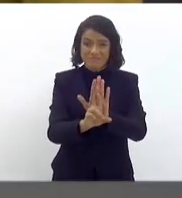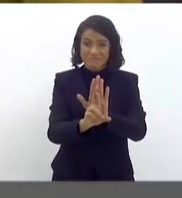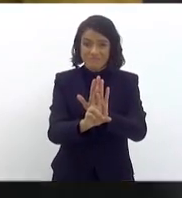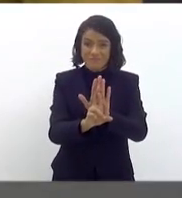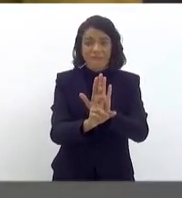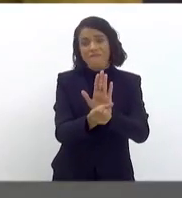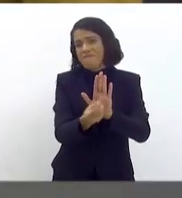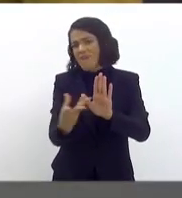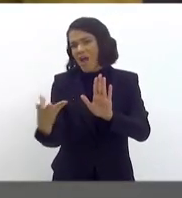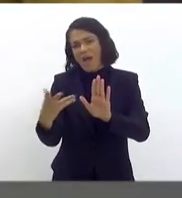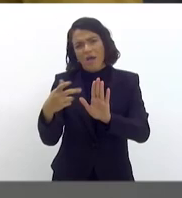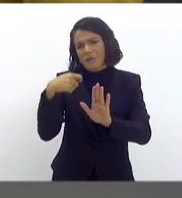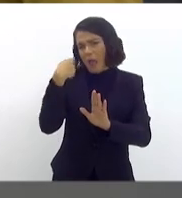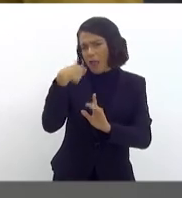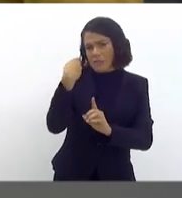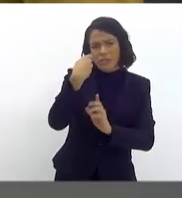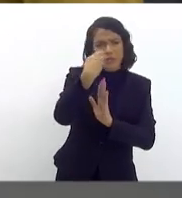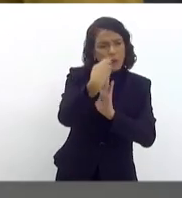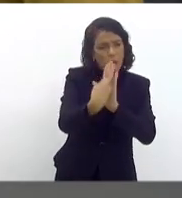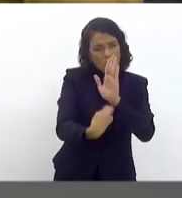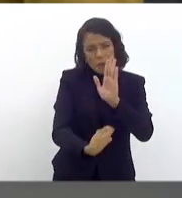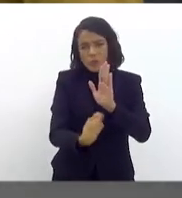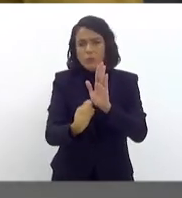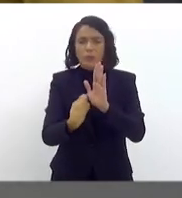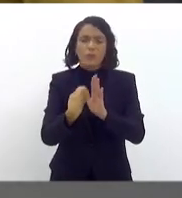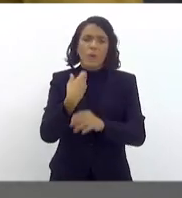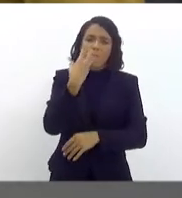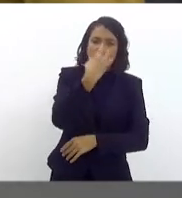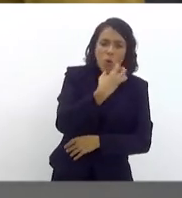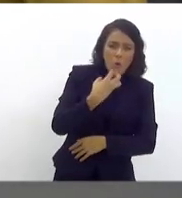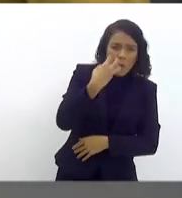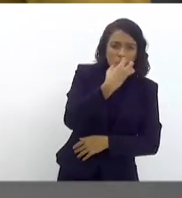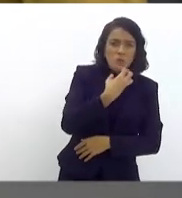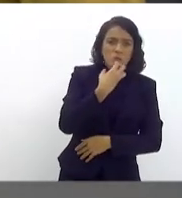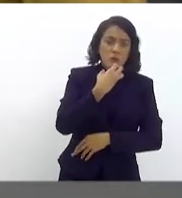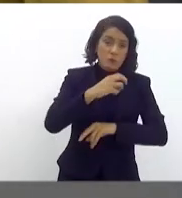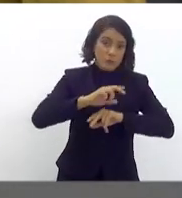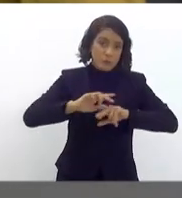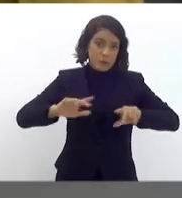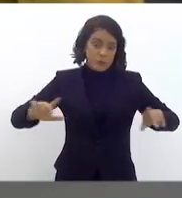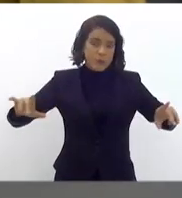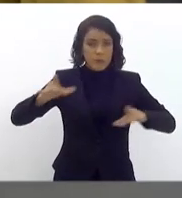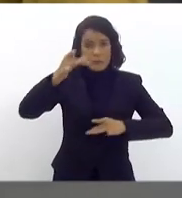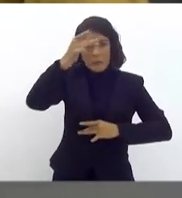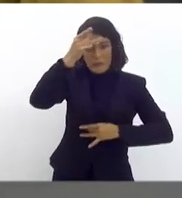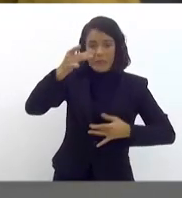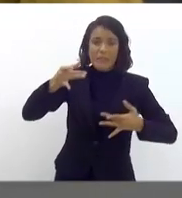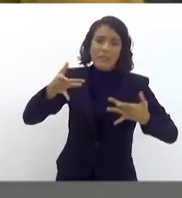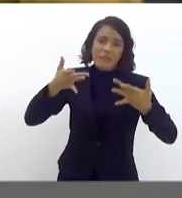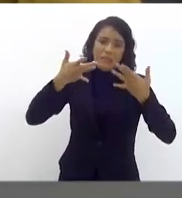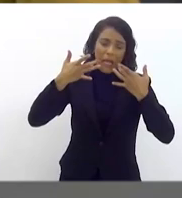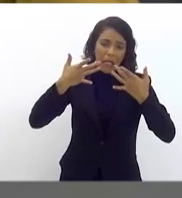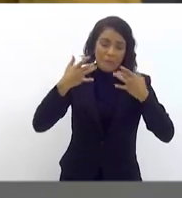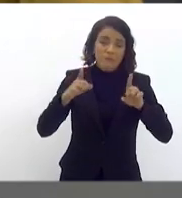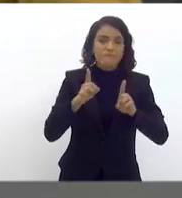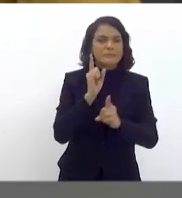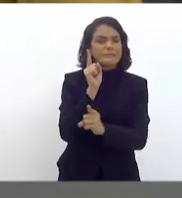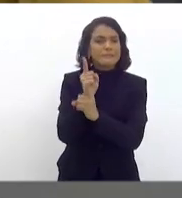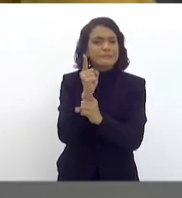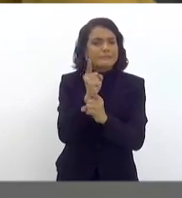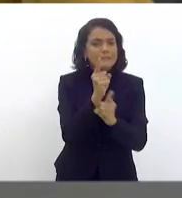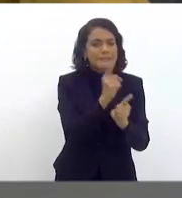Inúmeros são os artistas, compositores, intérpretes, músicos que encontram dificuldades